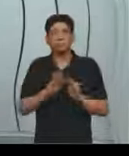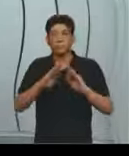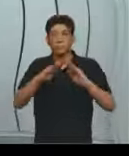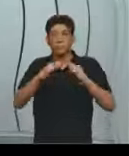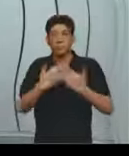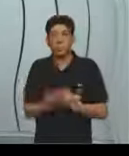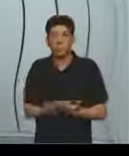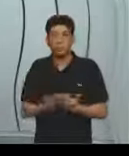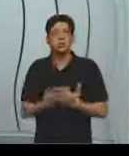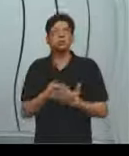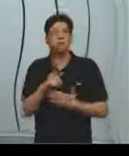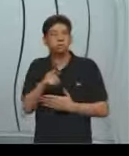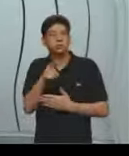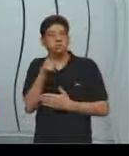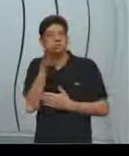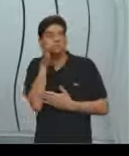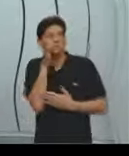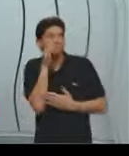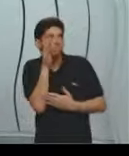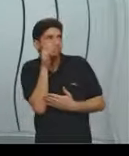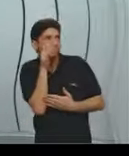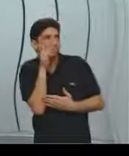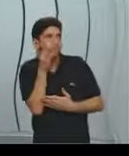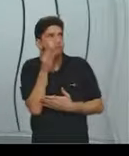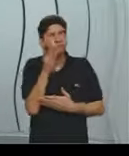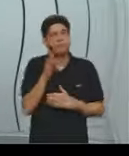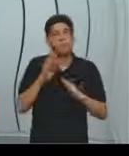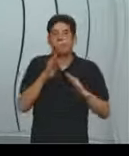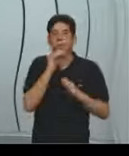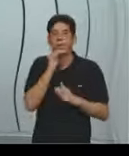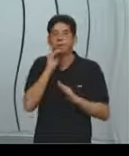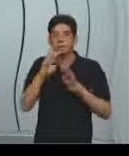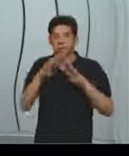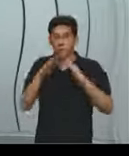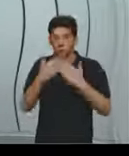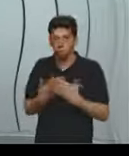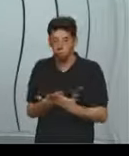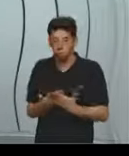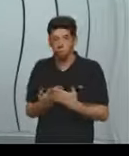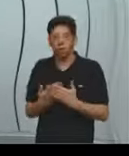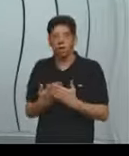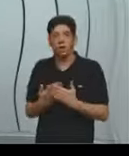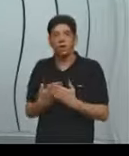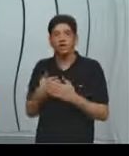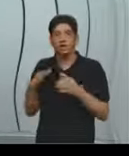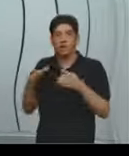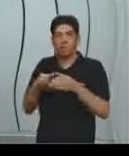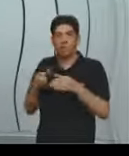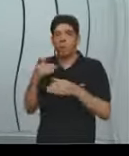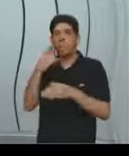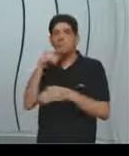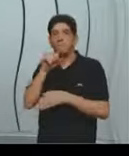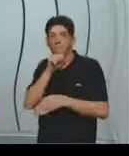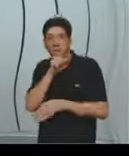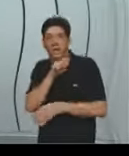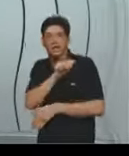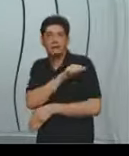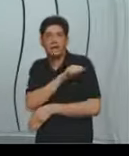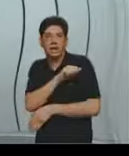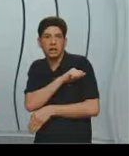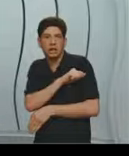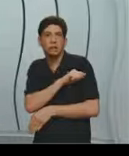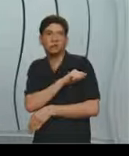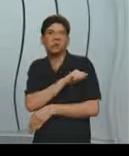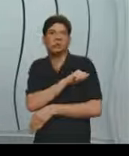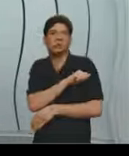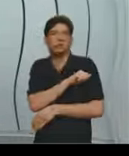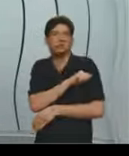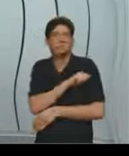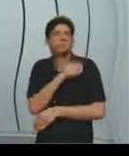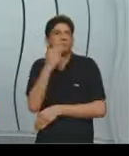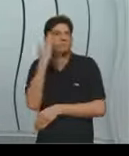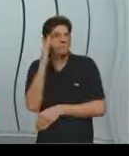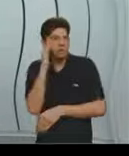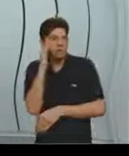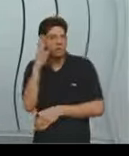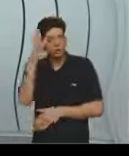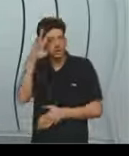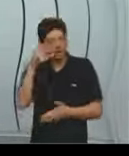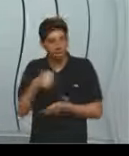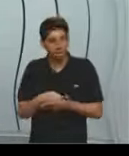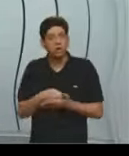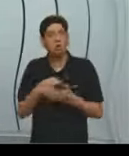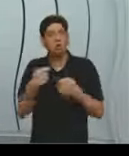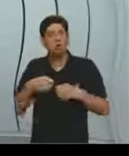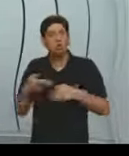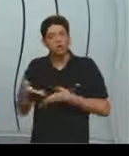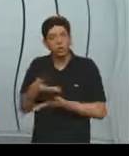também que se for observar escolas onde você tem uma sociedade um grupo de pais alunos e organiza entende que as decisões têm que ser coletiva